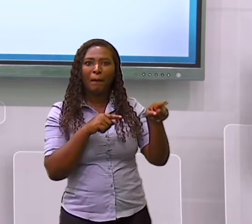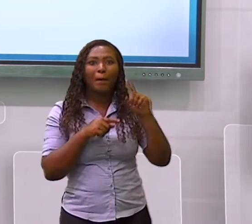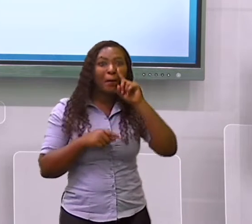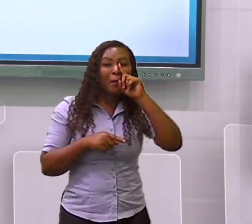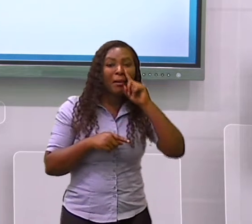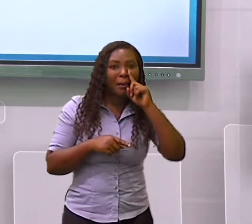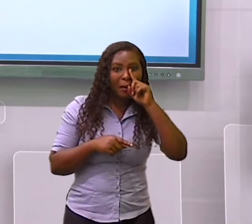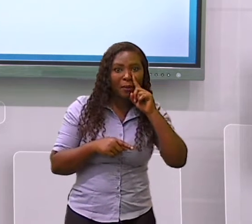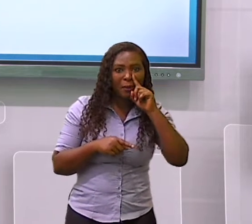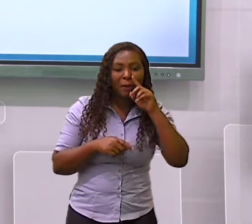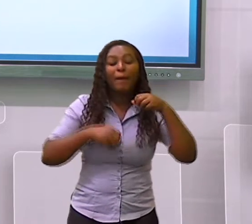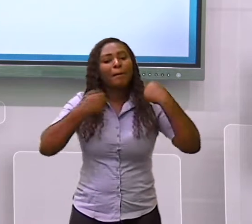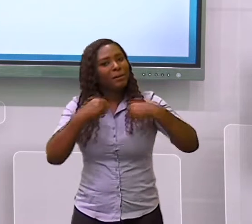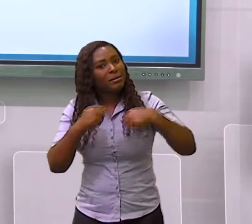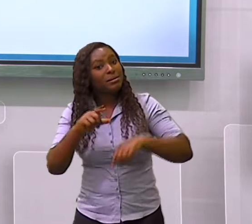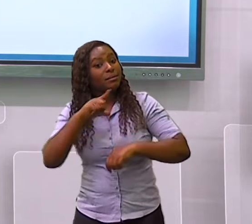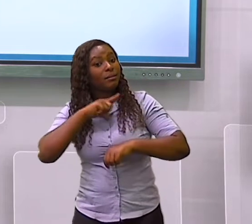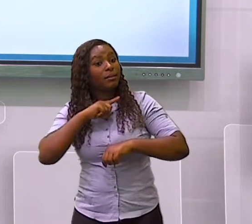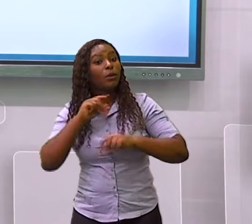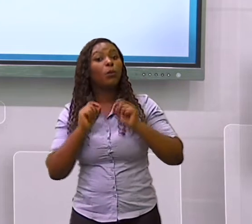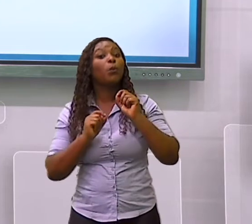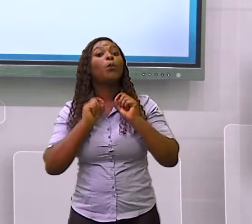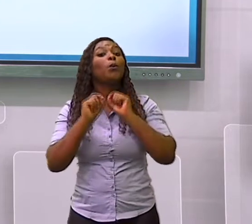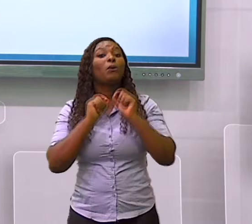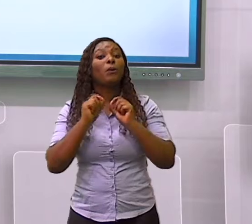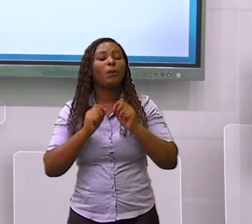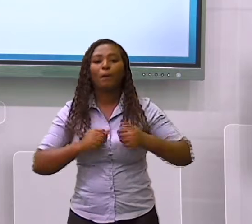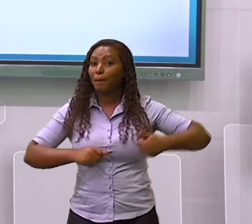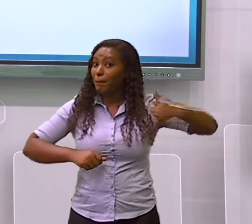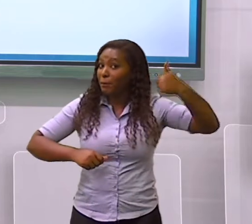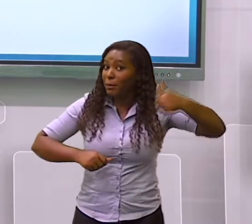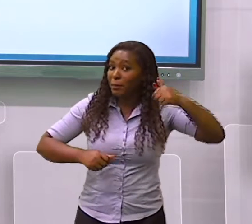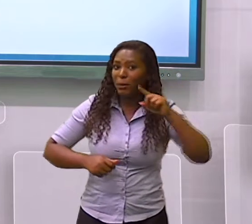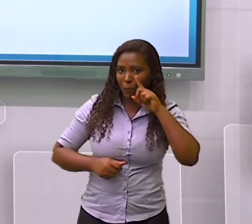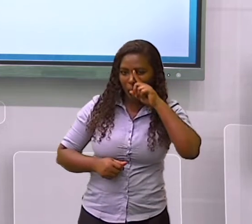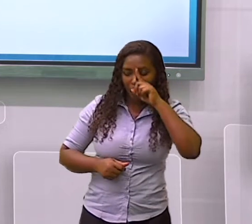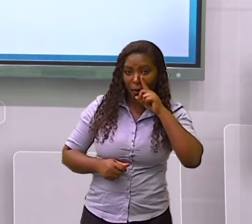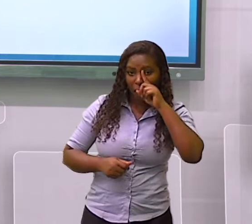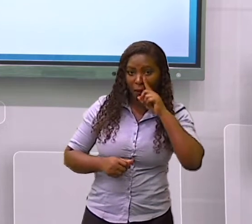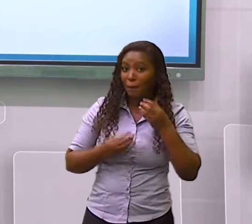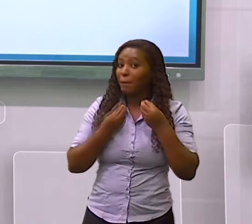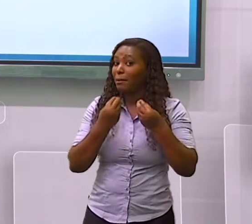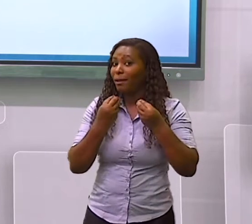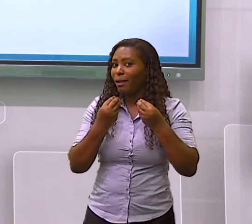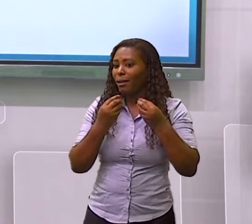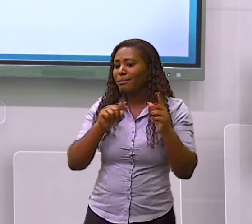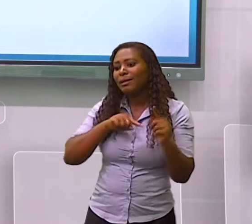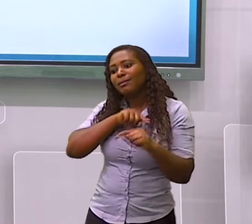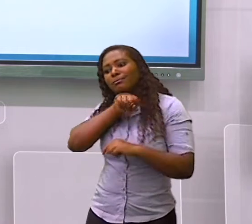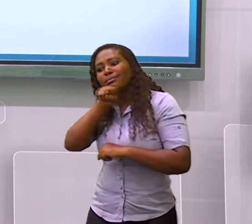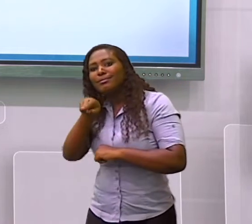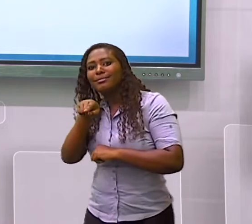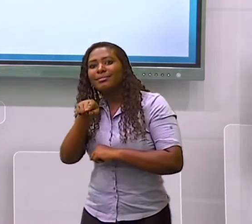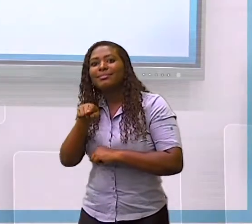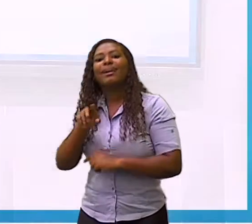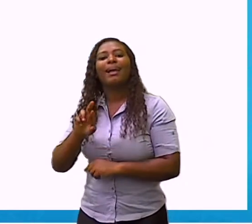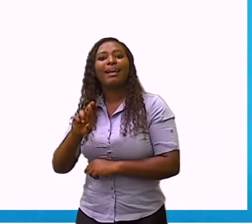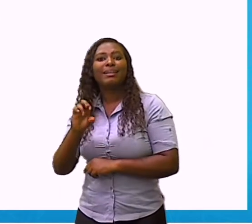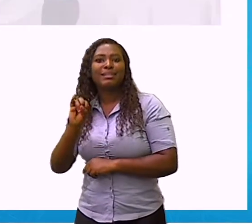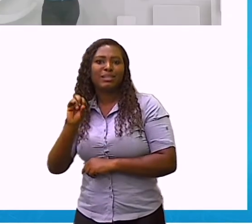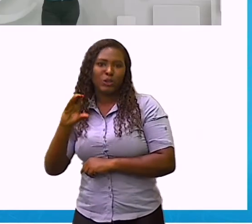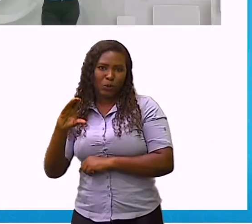perigo para que exista o risco. O risco, ele não se mede e não há como